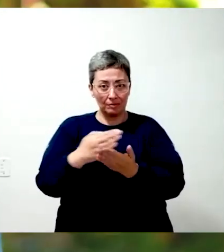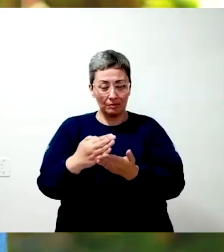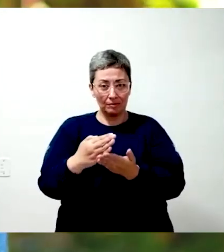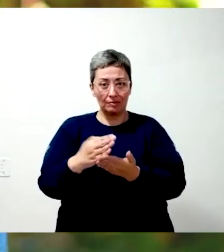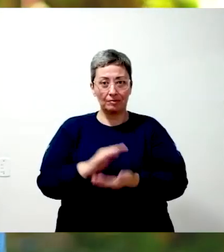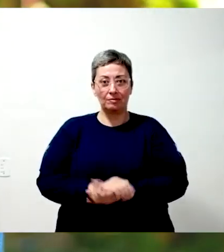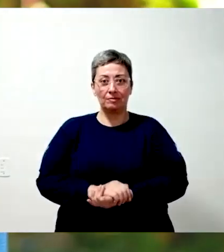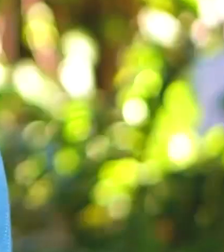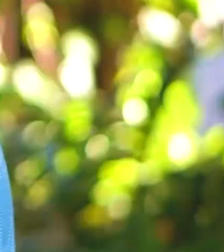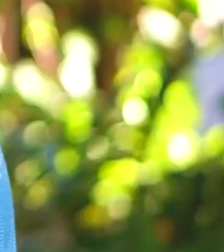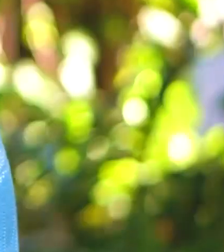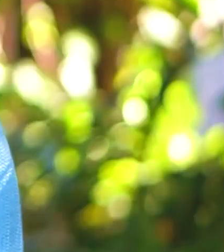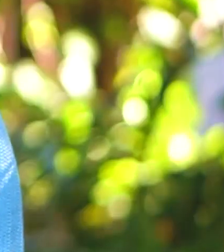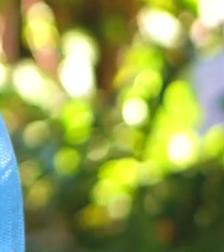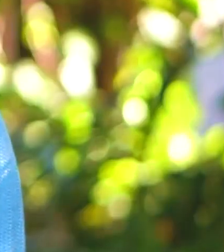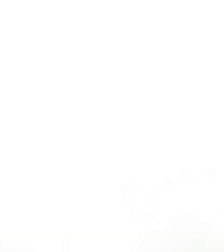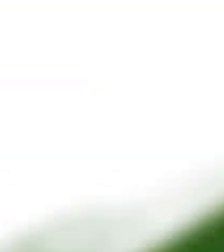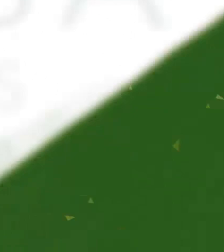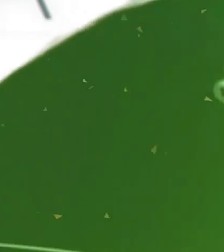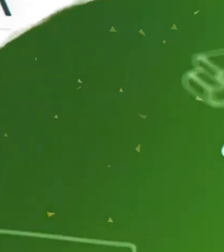O programa vai começar!